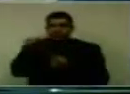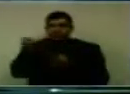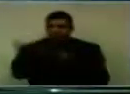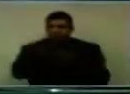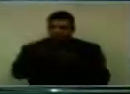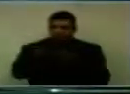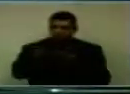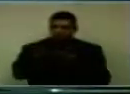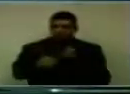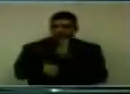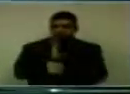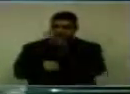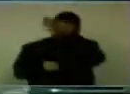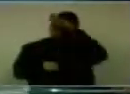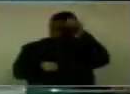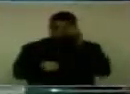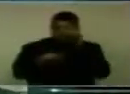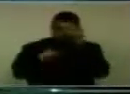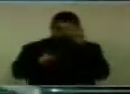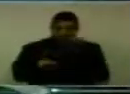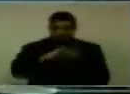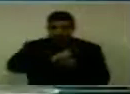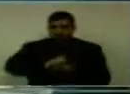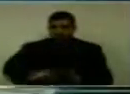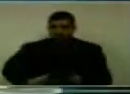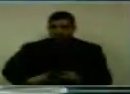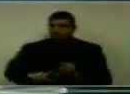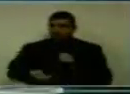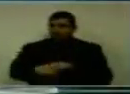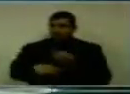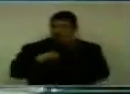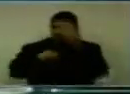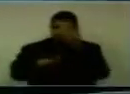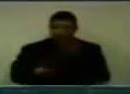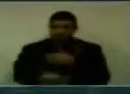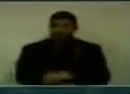Serviços Públicos do Estado do Amazonas. Muito obrigado, presidente, pela tolerância de Vossa Excelência. Senhor presidente,